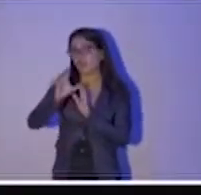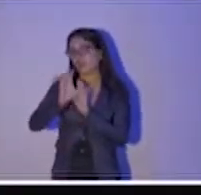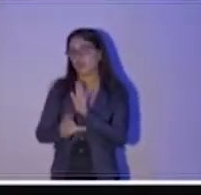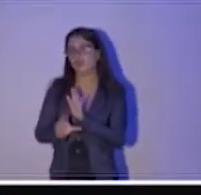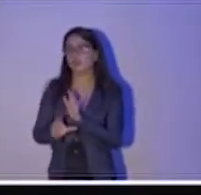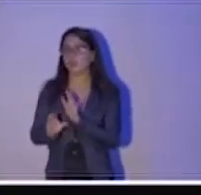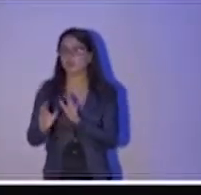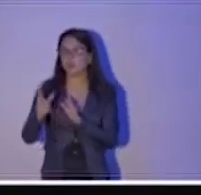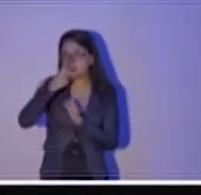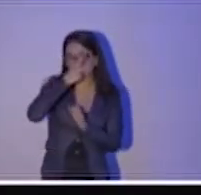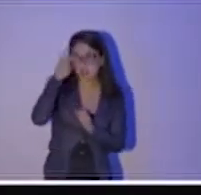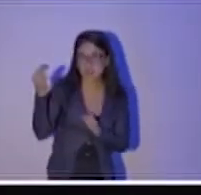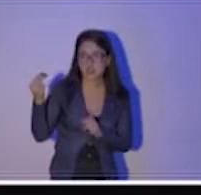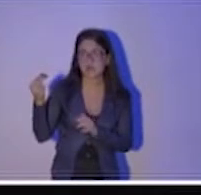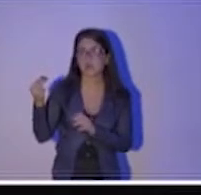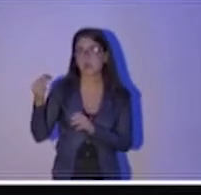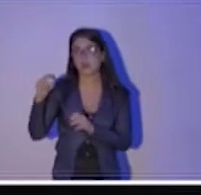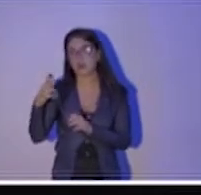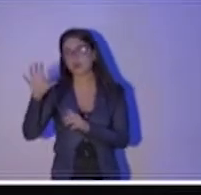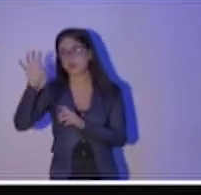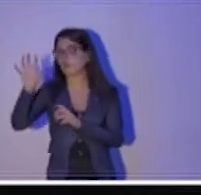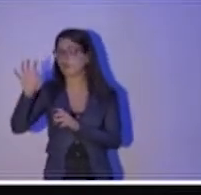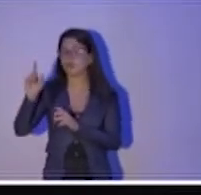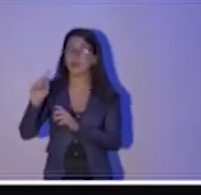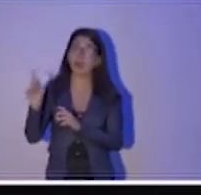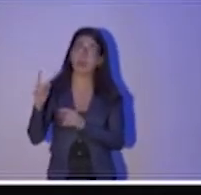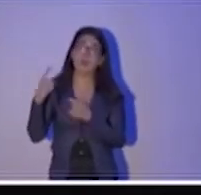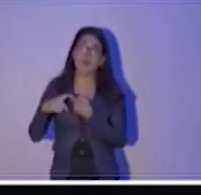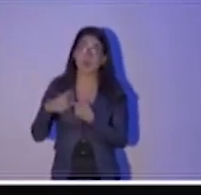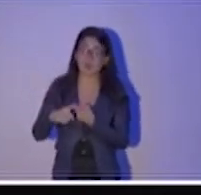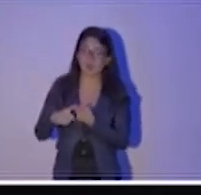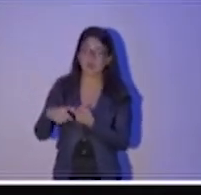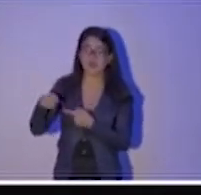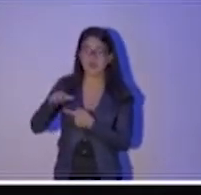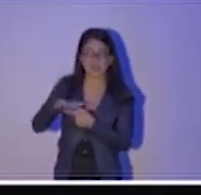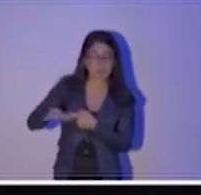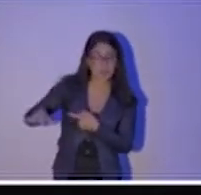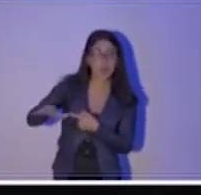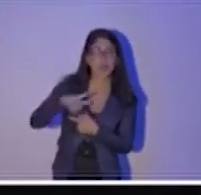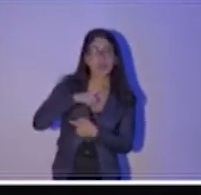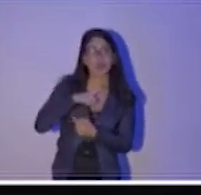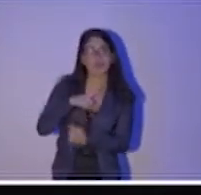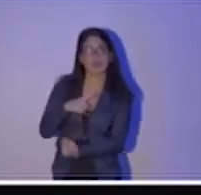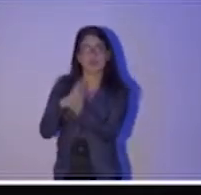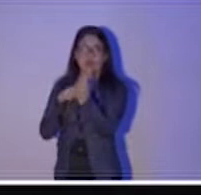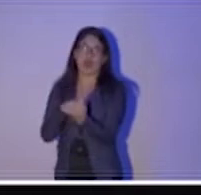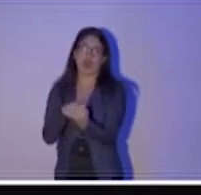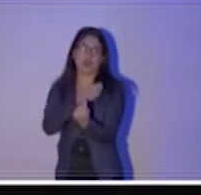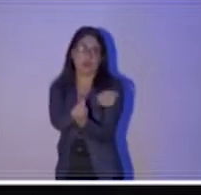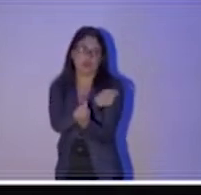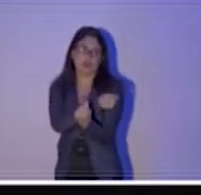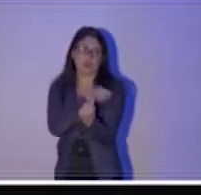um currículo deste estado, mas é porque esse território tem um aluno. E esse aluno é de todos. E